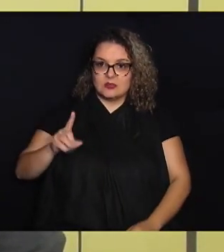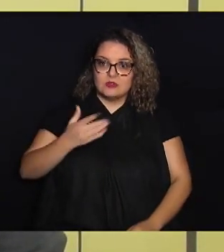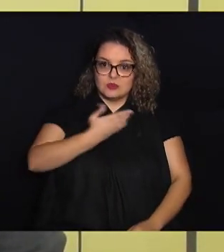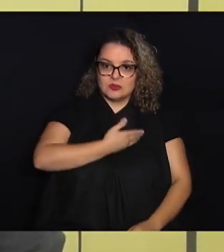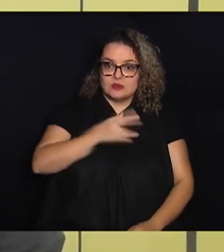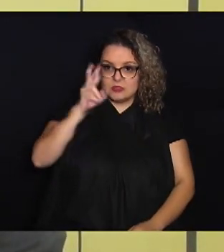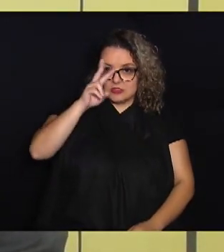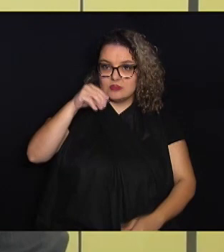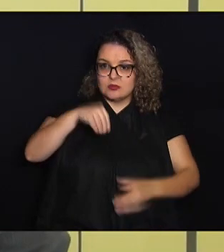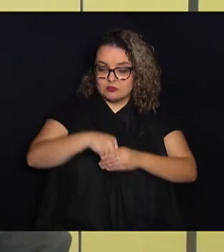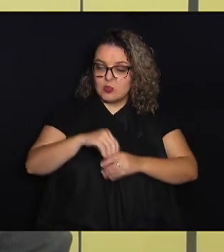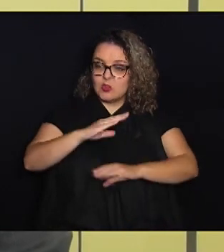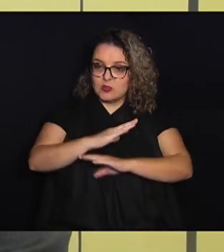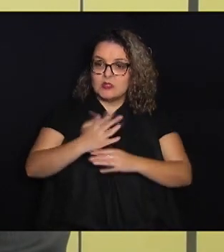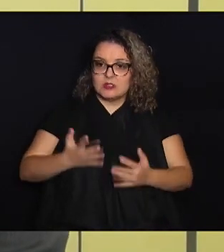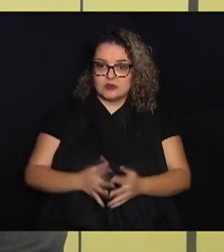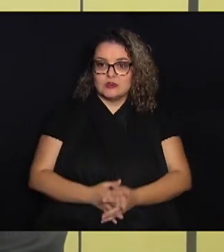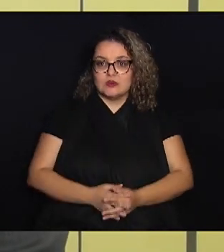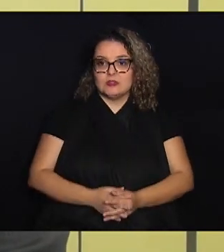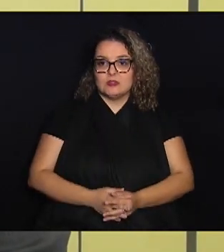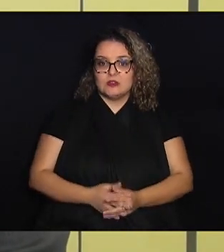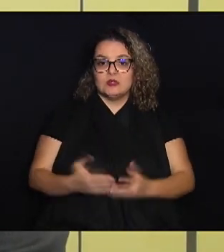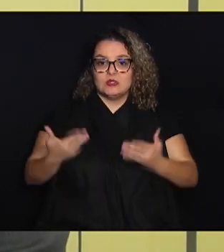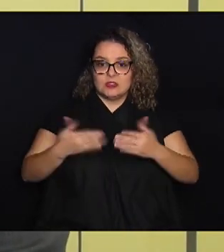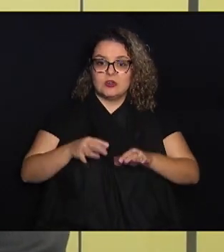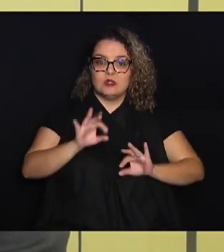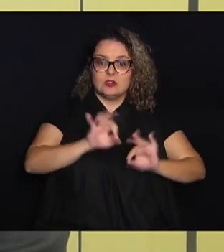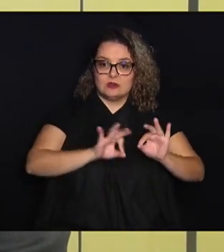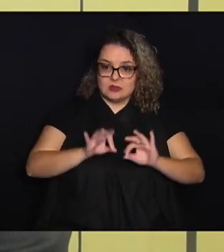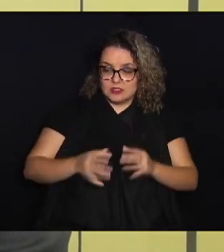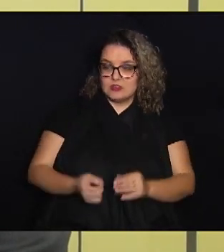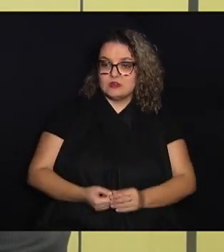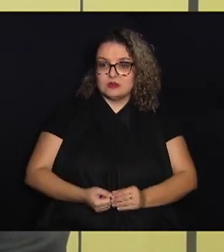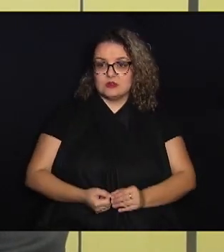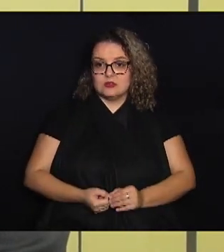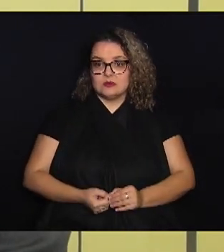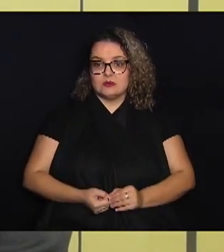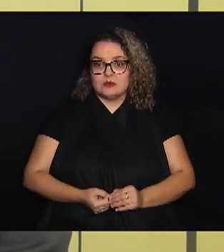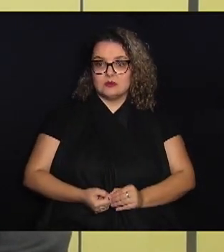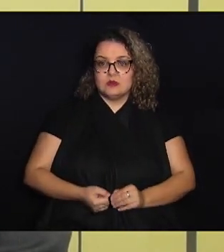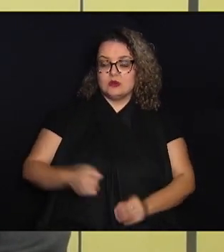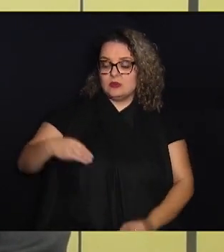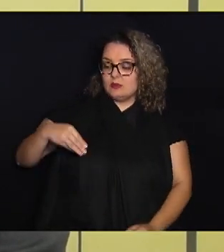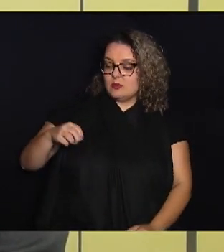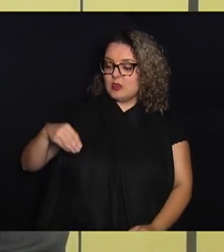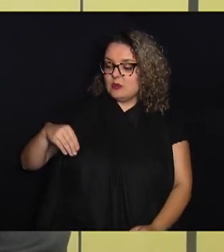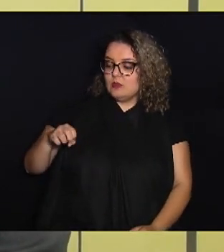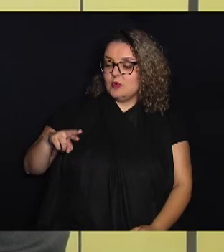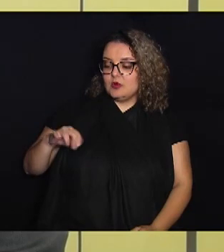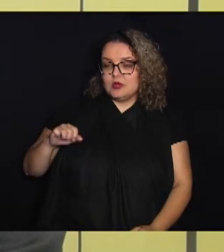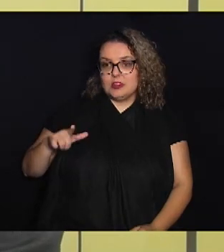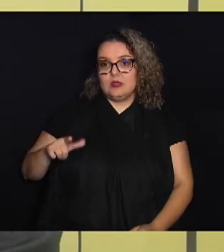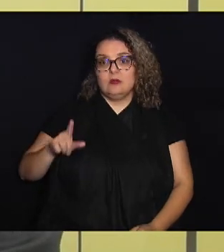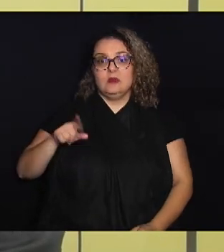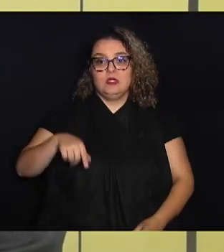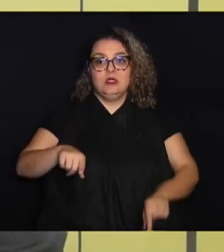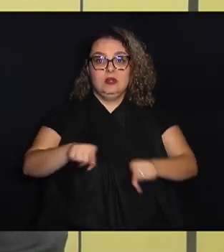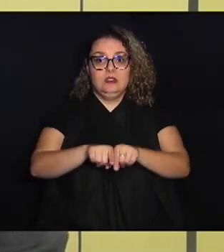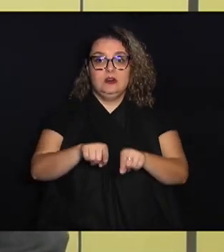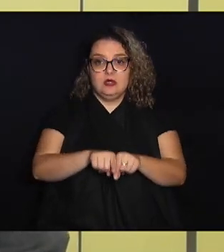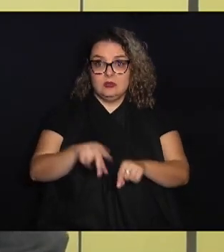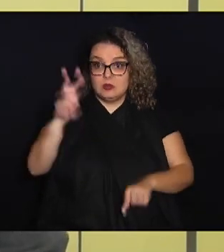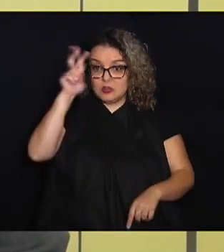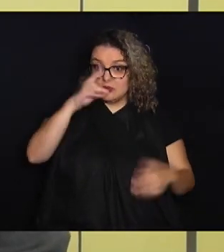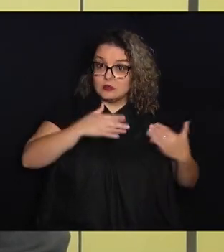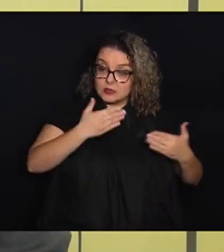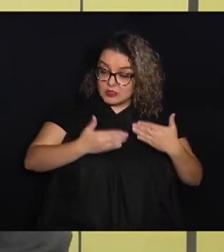na casa, e agora a gente está com esse projeto do Memorial da Câmara de Campinas, que também é uma forma de resgatar essa